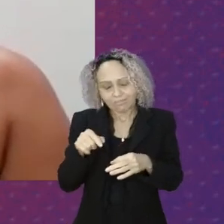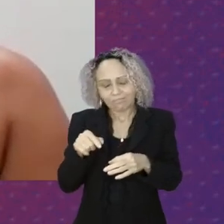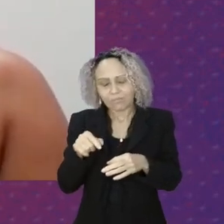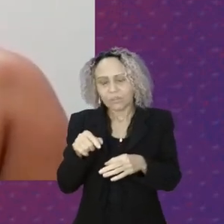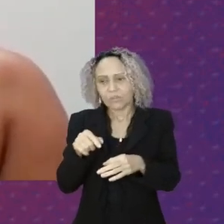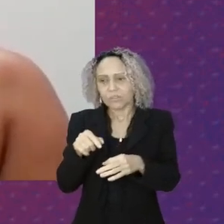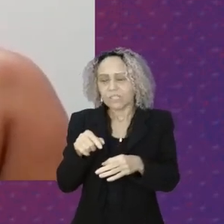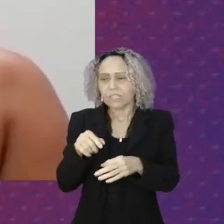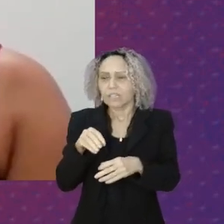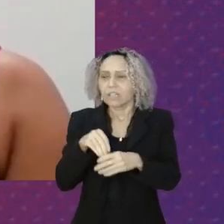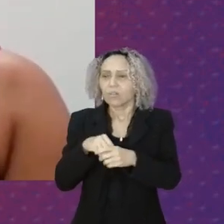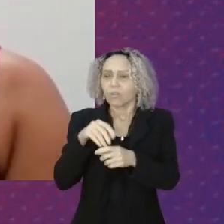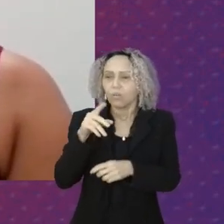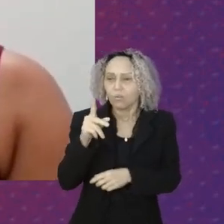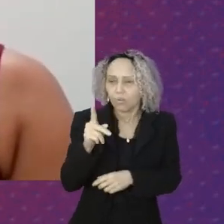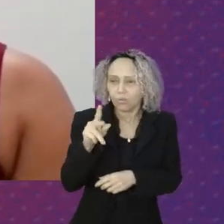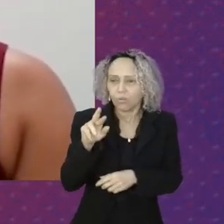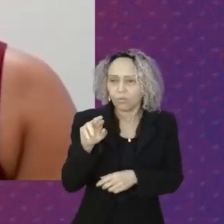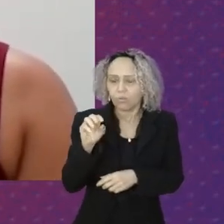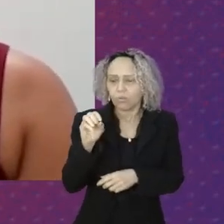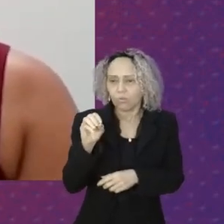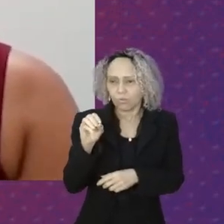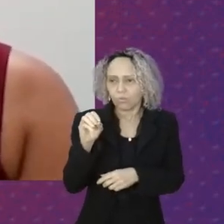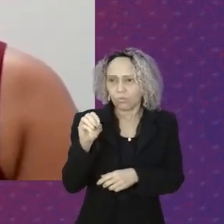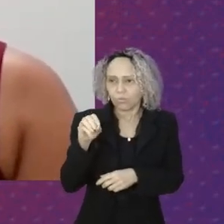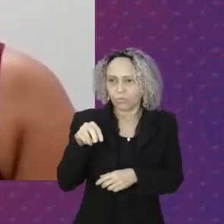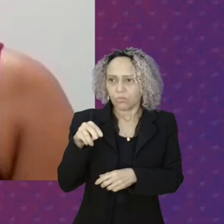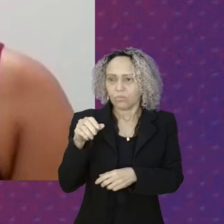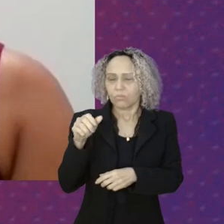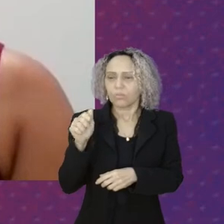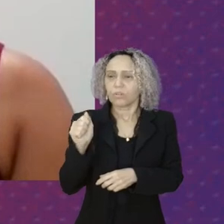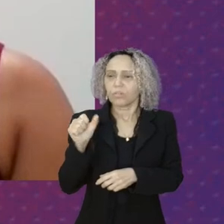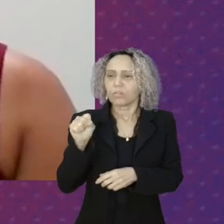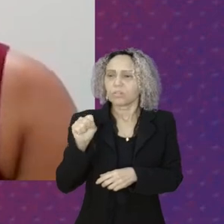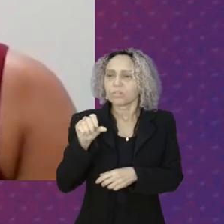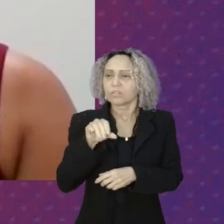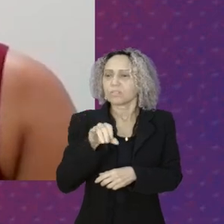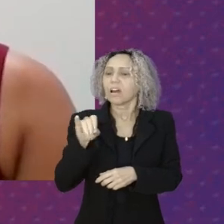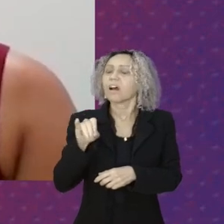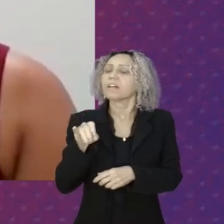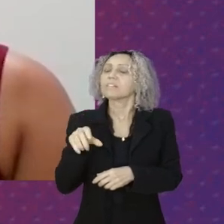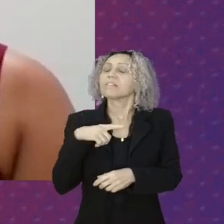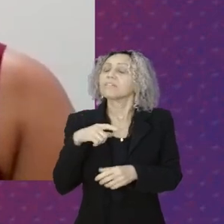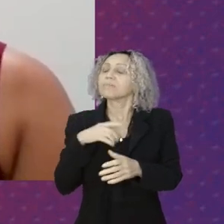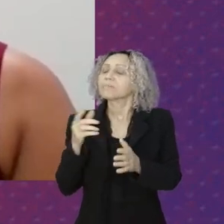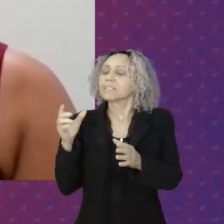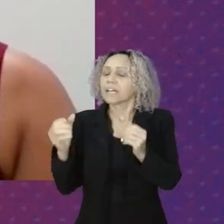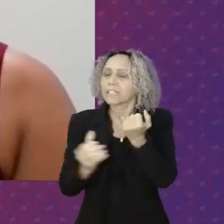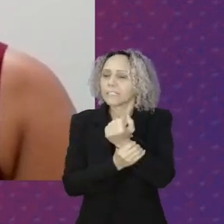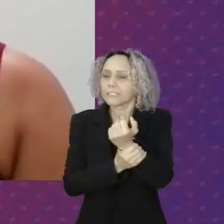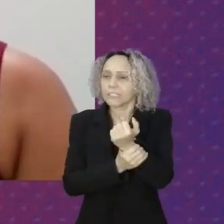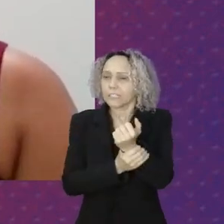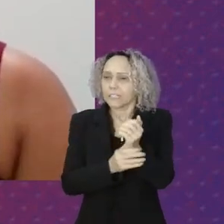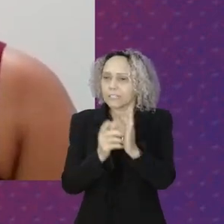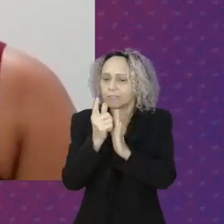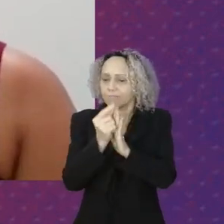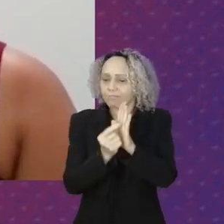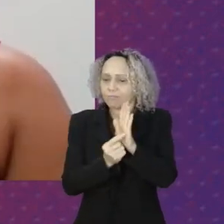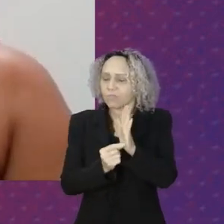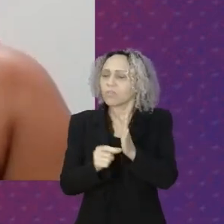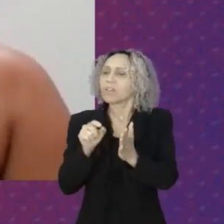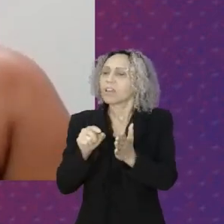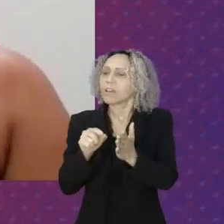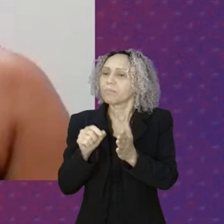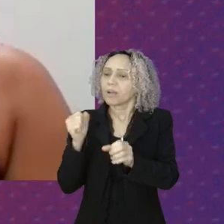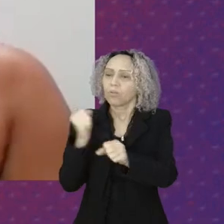construindo essa articulação e vai garantir o orçamento para a construção de 40 casas da mulher brasileira, né, em todo o território